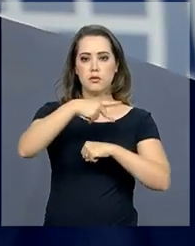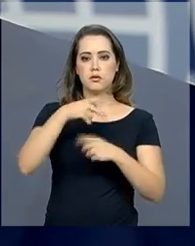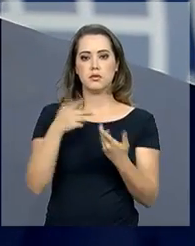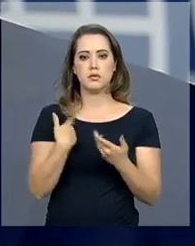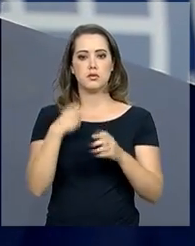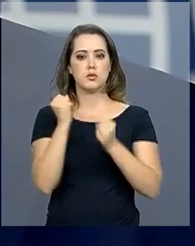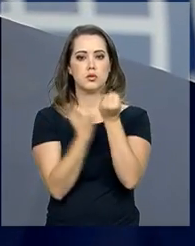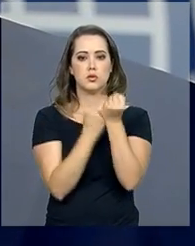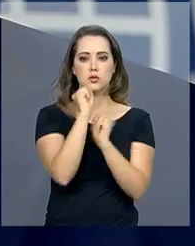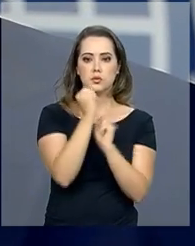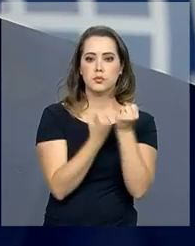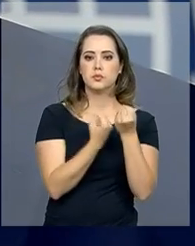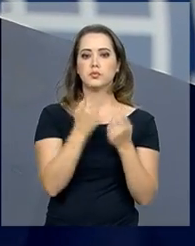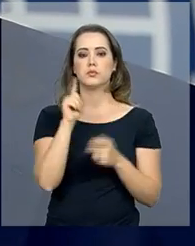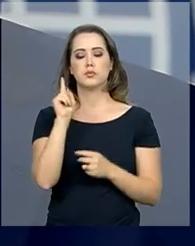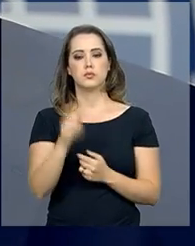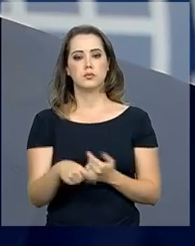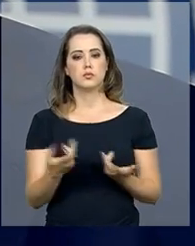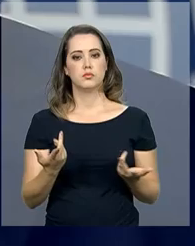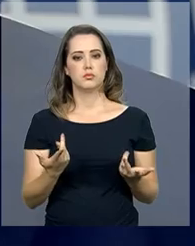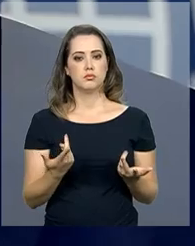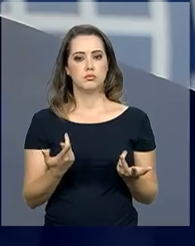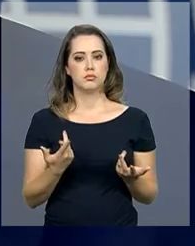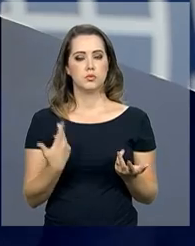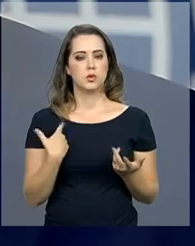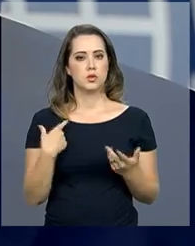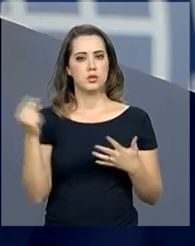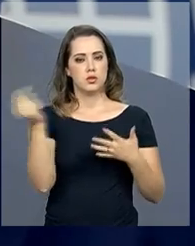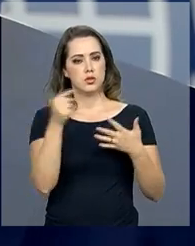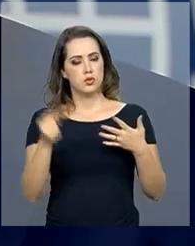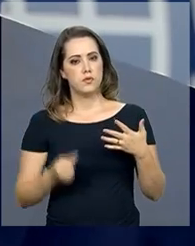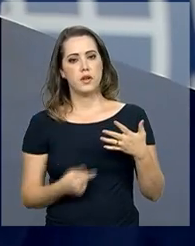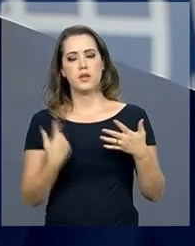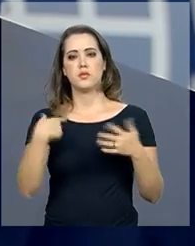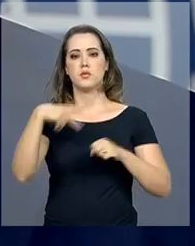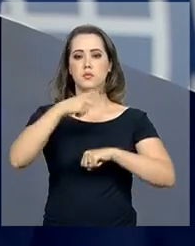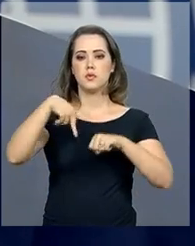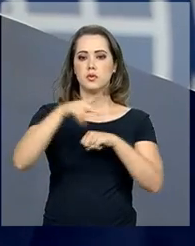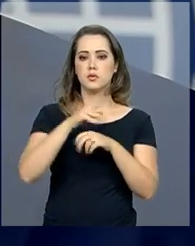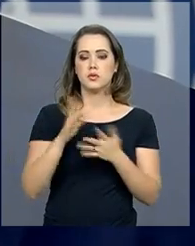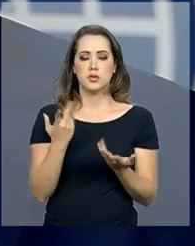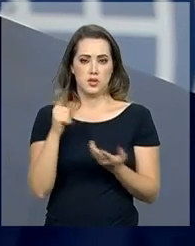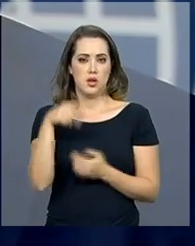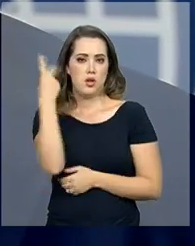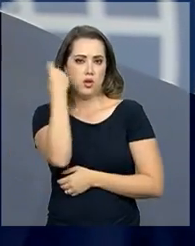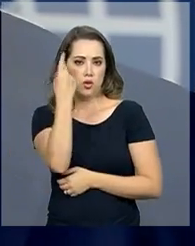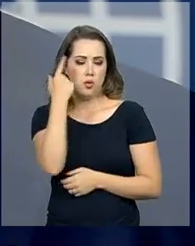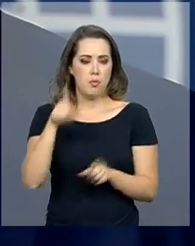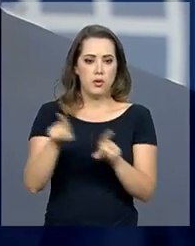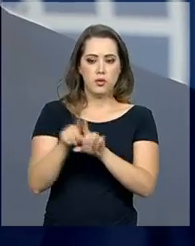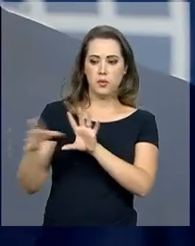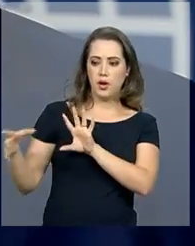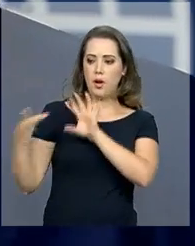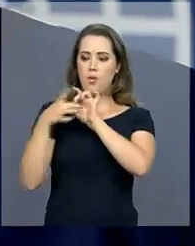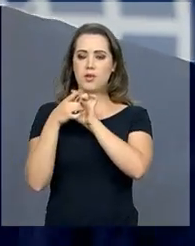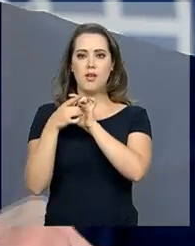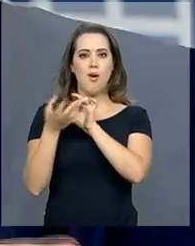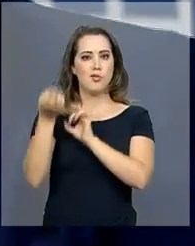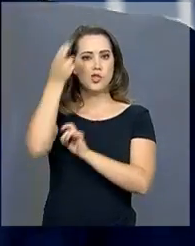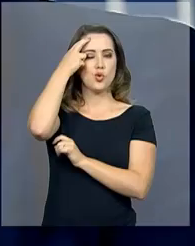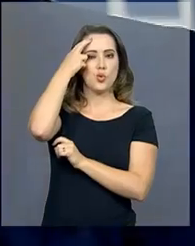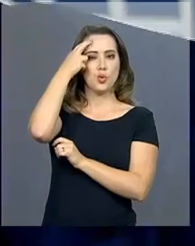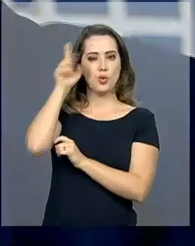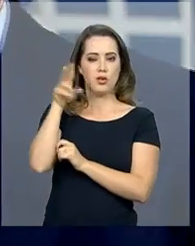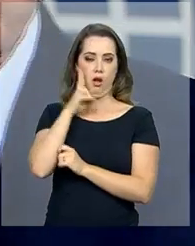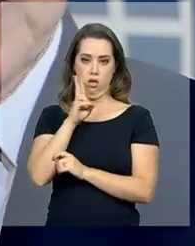industriais entre países é naturalmente começa a não integração cultural em vez